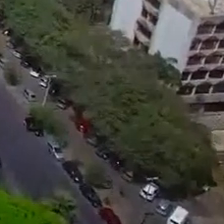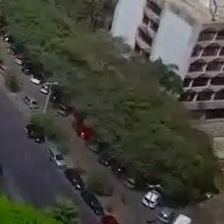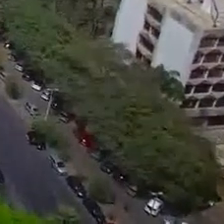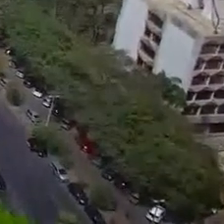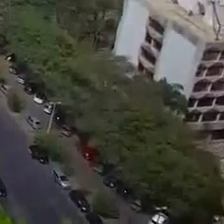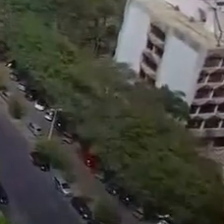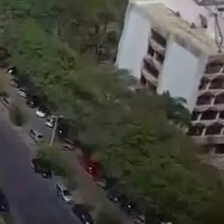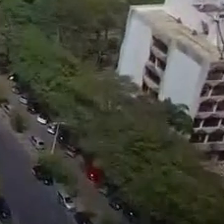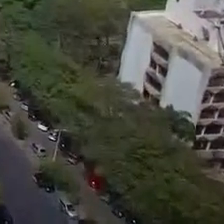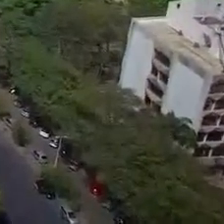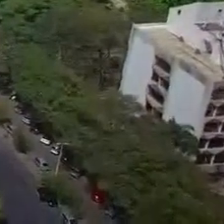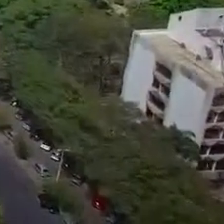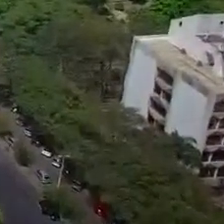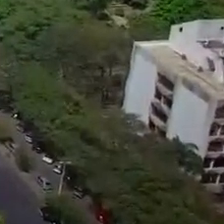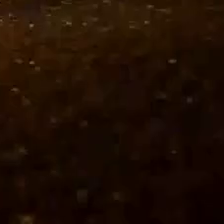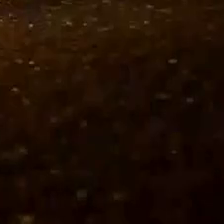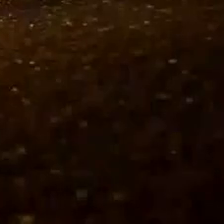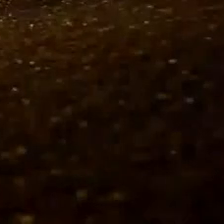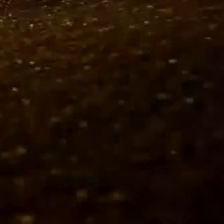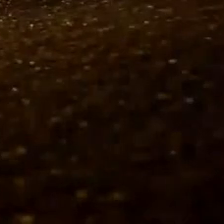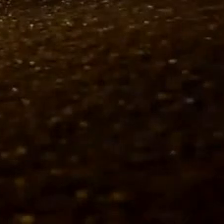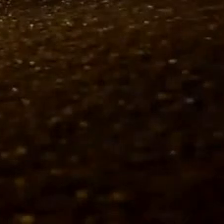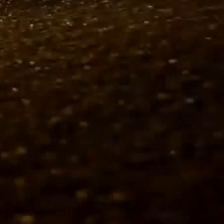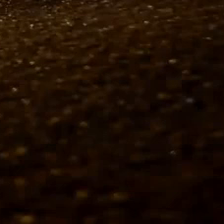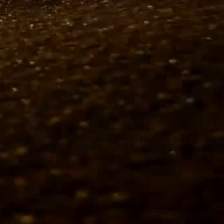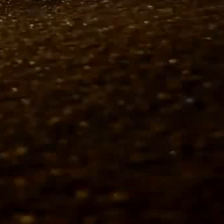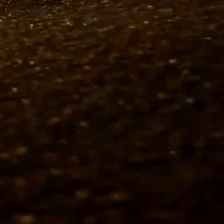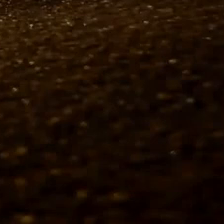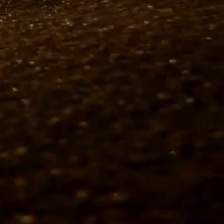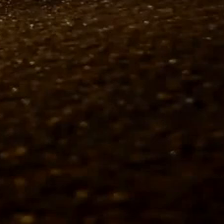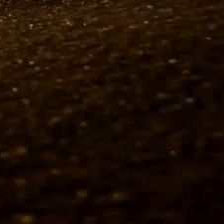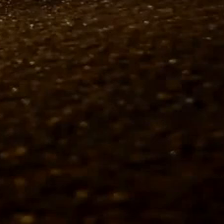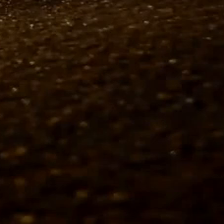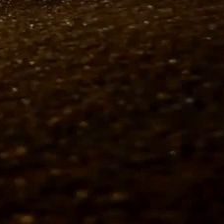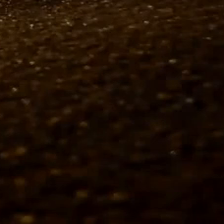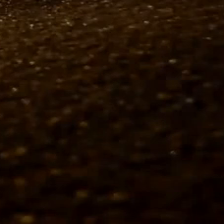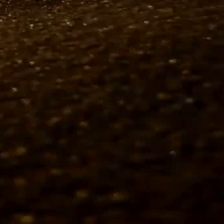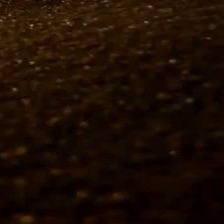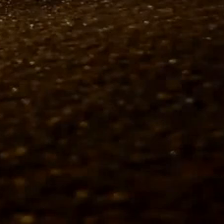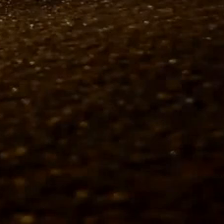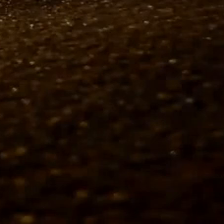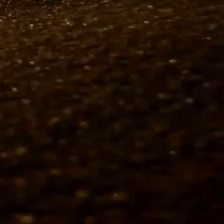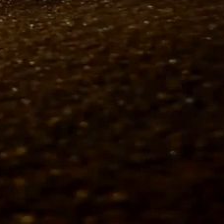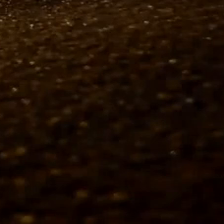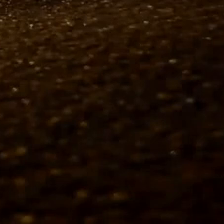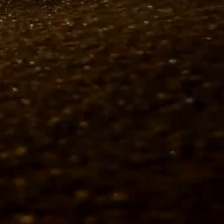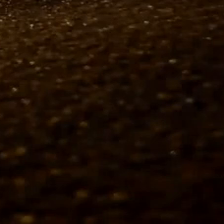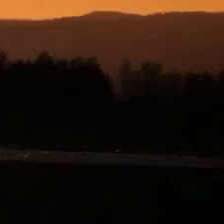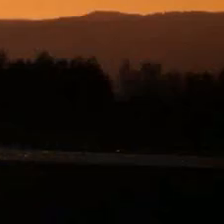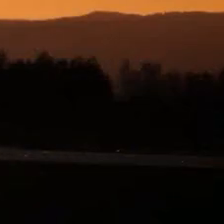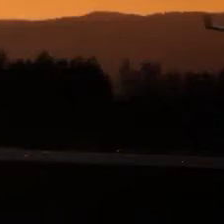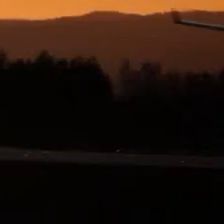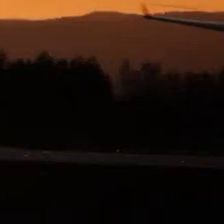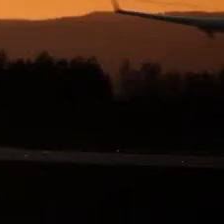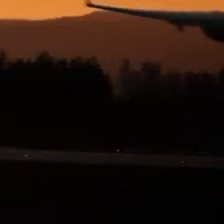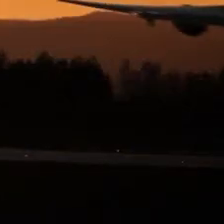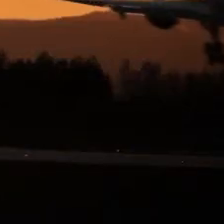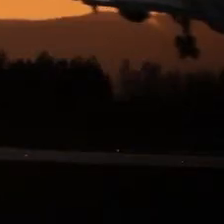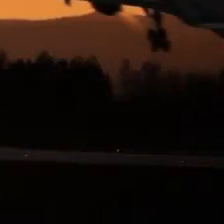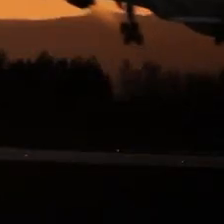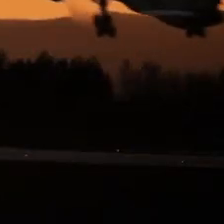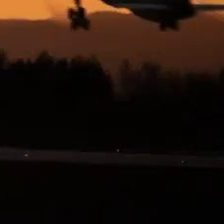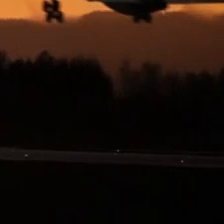louro desta flor, mas no futuro e glória no passado. Os seres